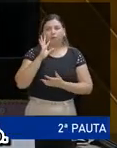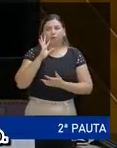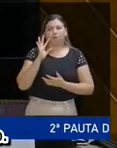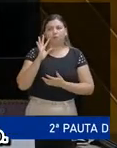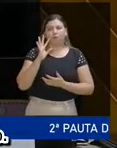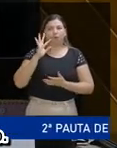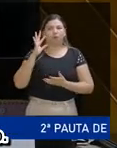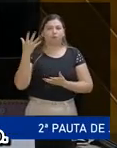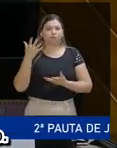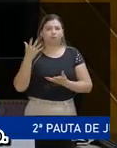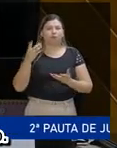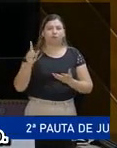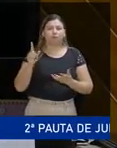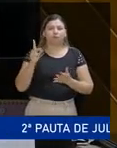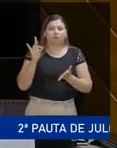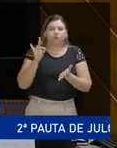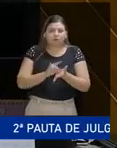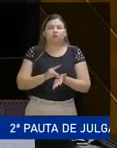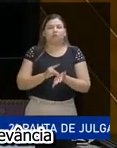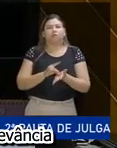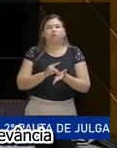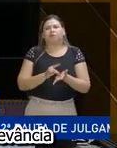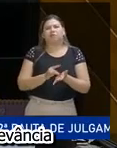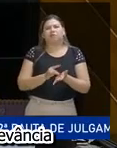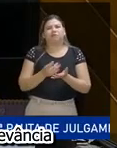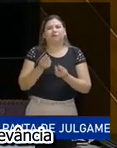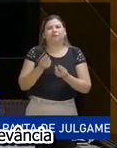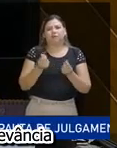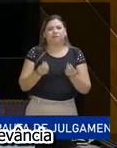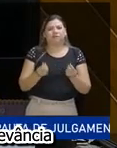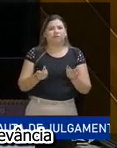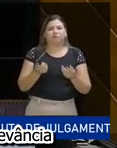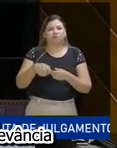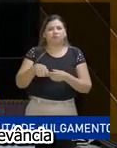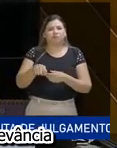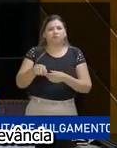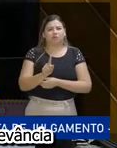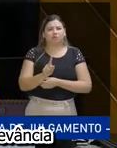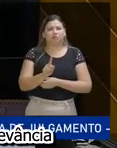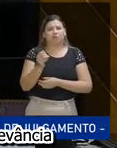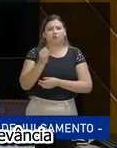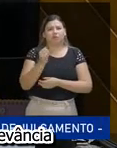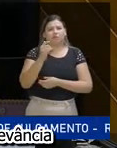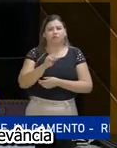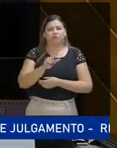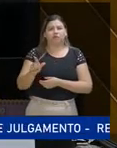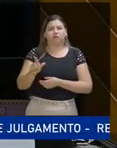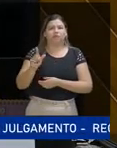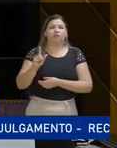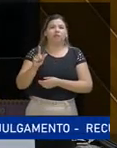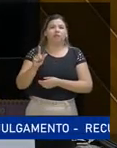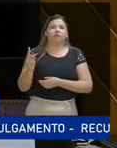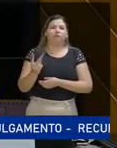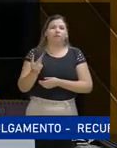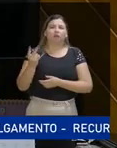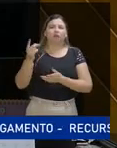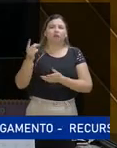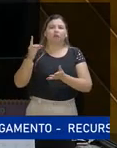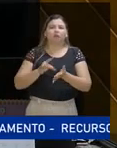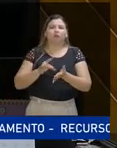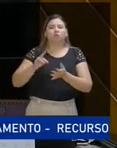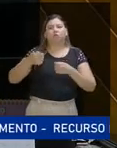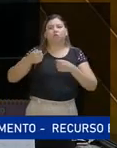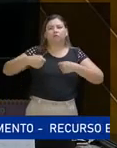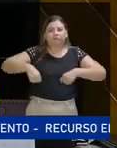do processo torna-se sem propósito. Portanto, quando o objeto da demanda perde sua relevância prática, como a influência